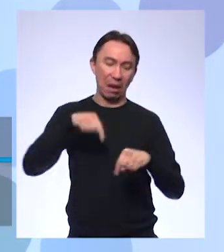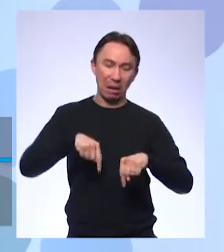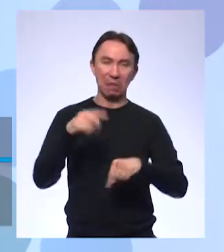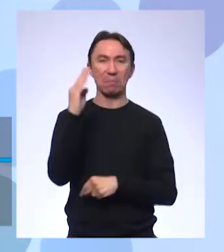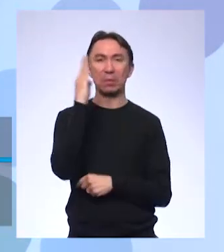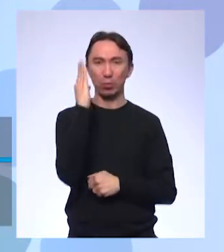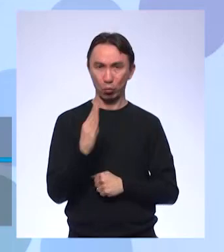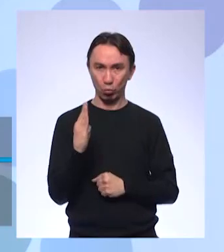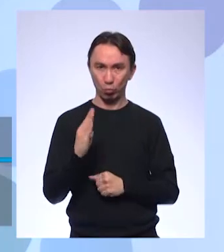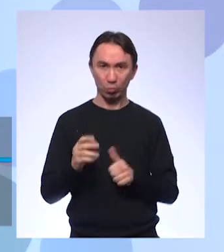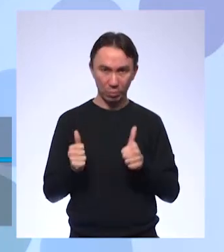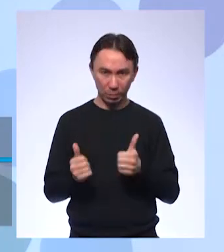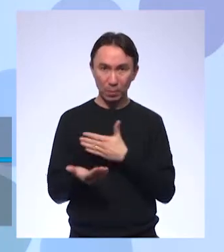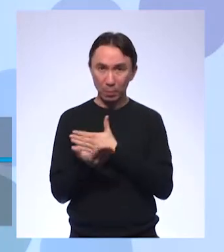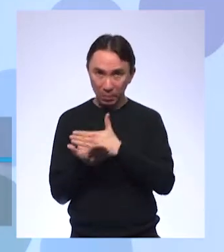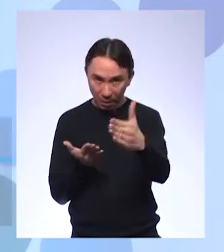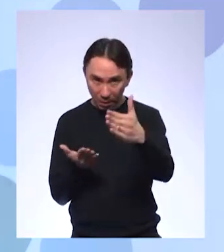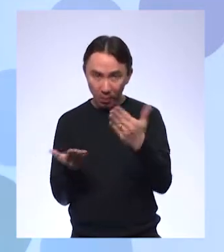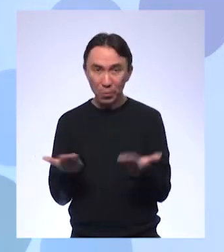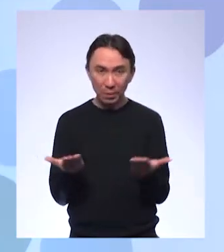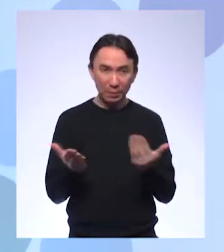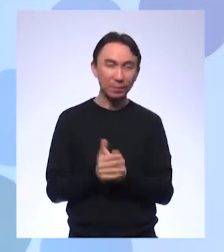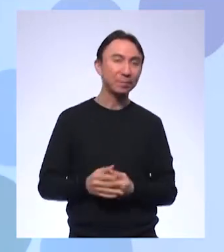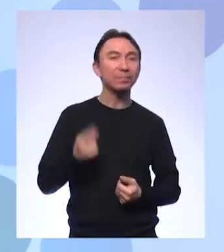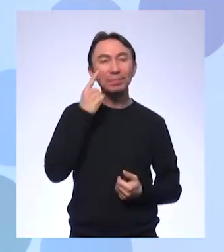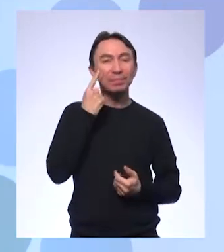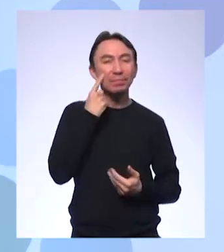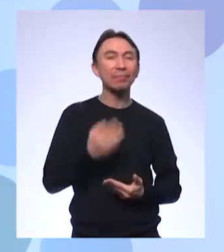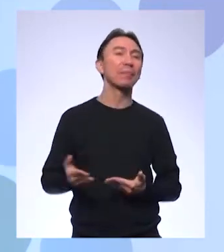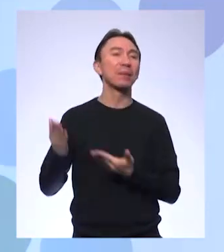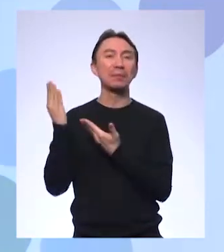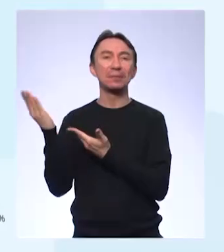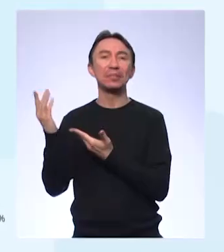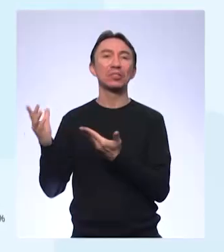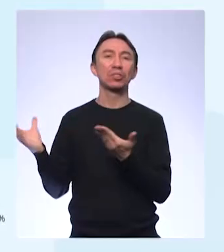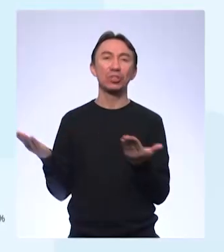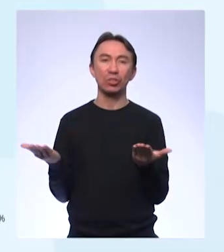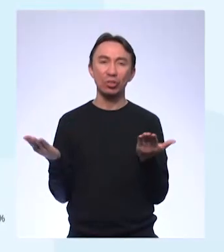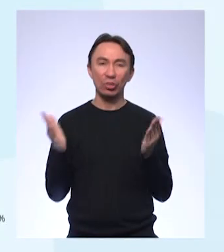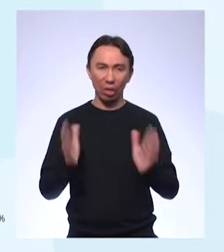então, nosso trabalho de hoje? Dá uma olhadinha na tela que nós já temos uma interação.